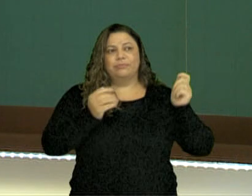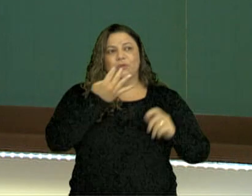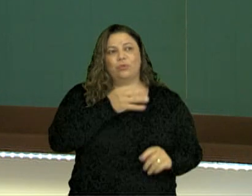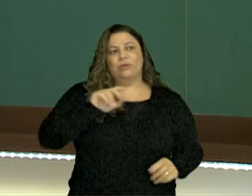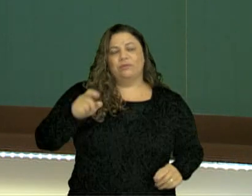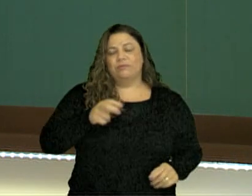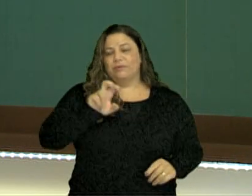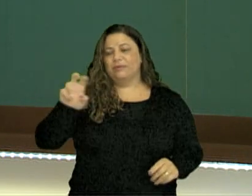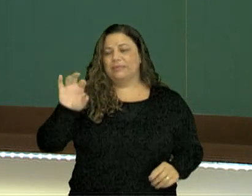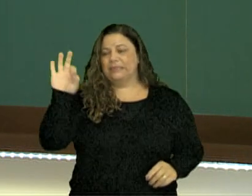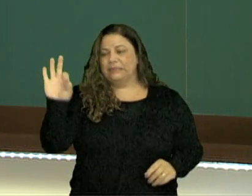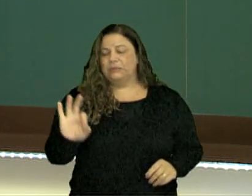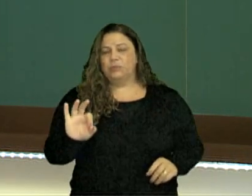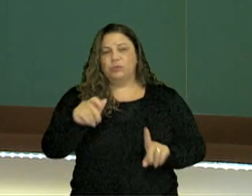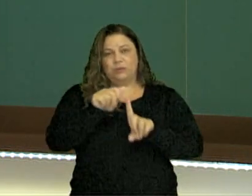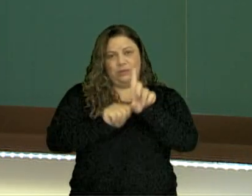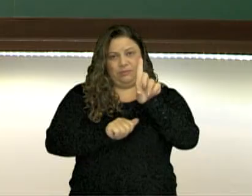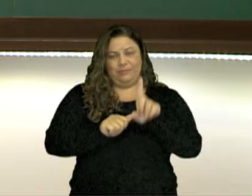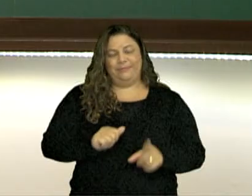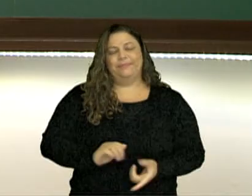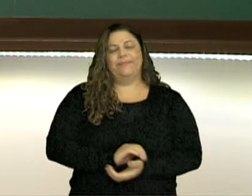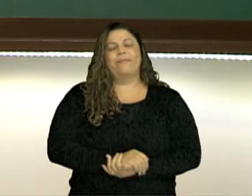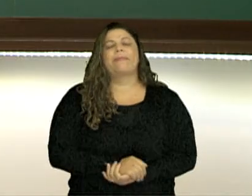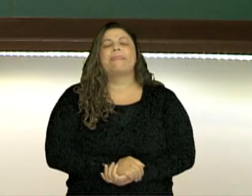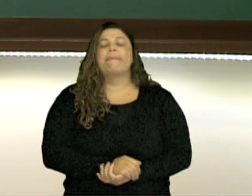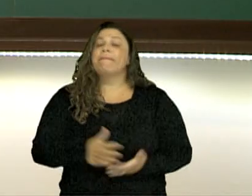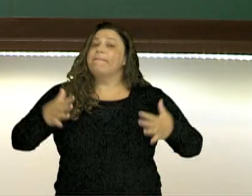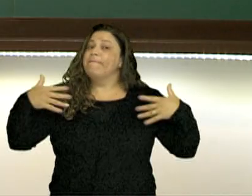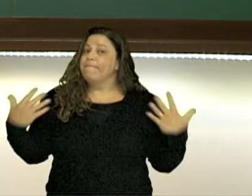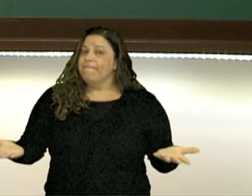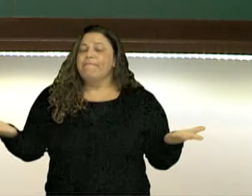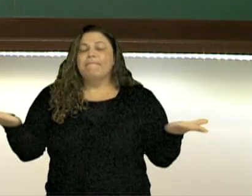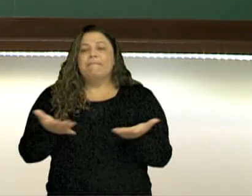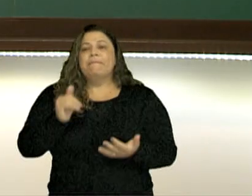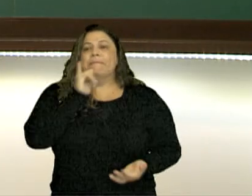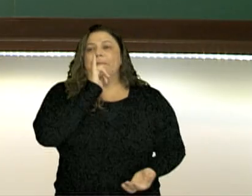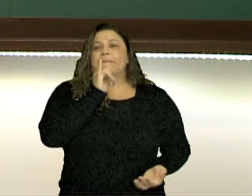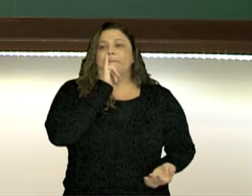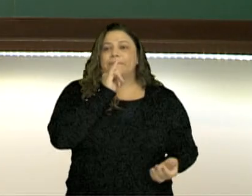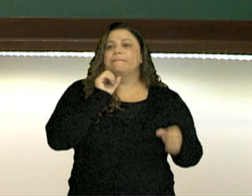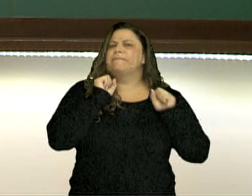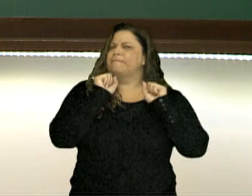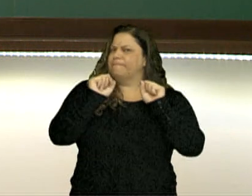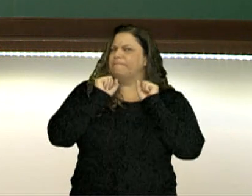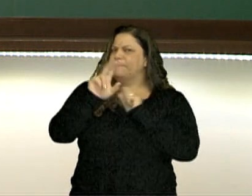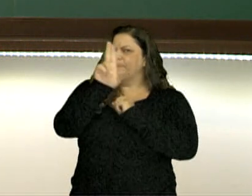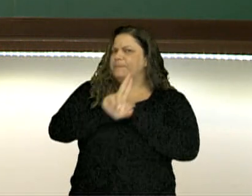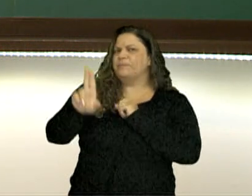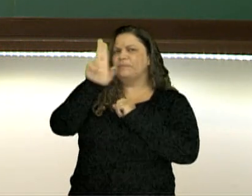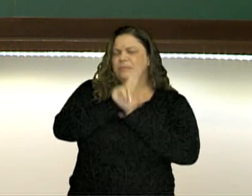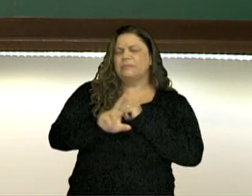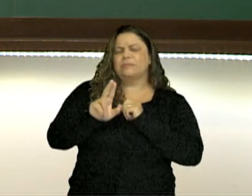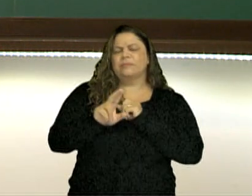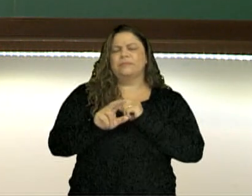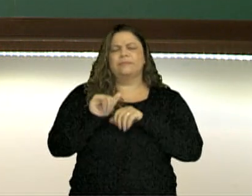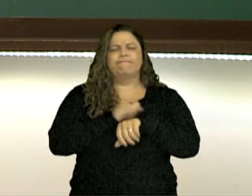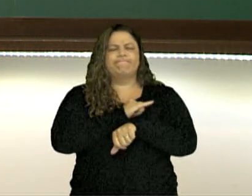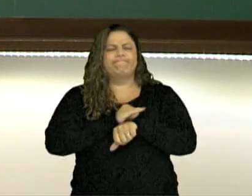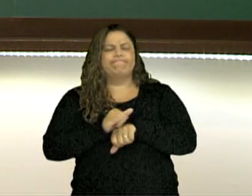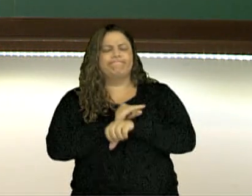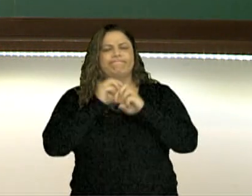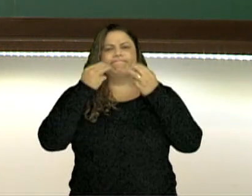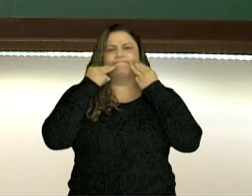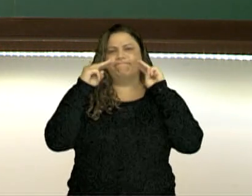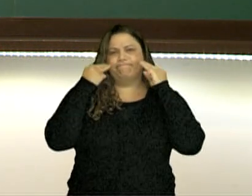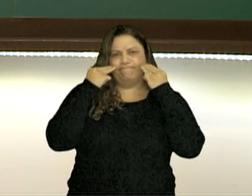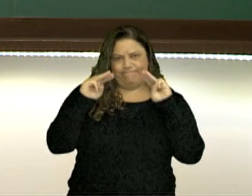4,5% ao mês. Então, nesse exemplo aqui, a gente vê que ela pode utilizar como estratégia de marketing. Eu dizer que a